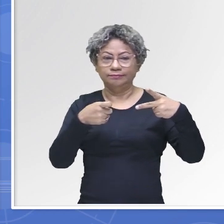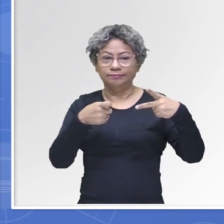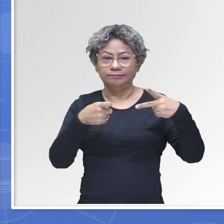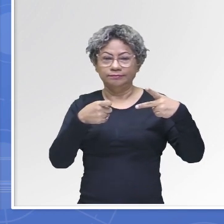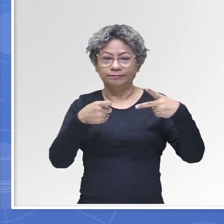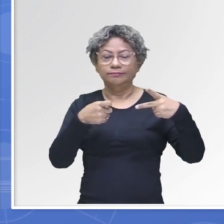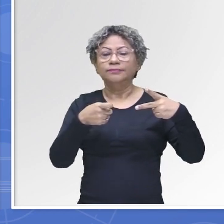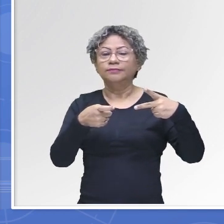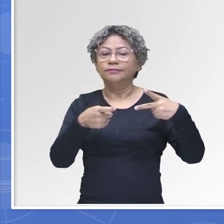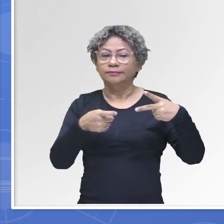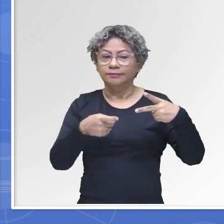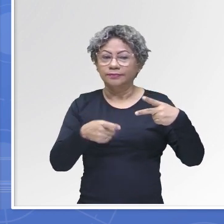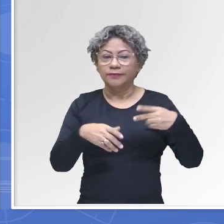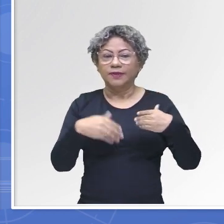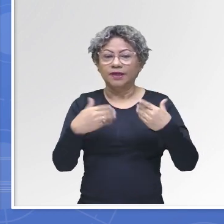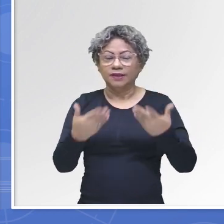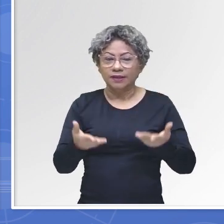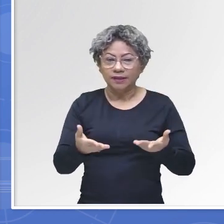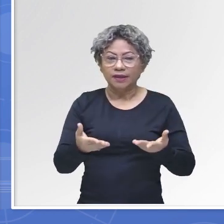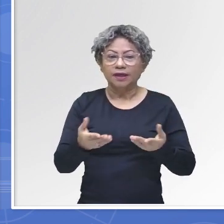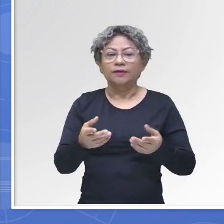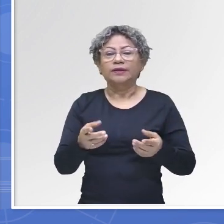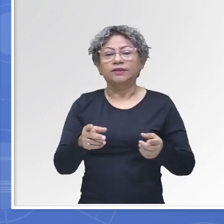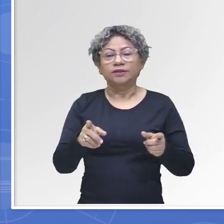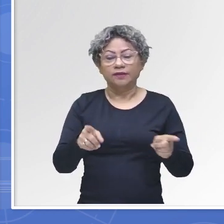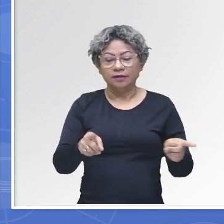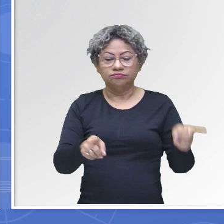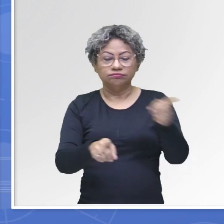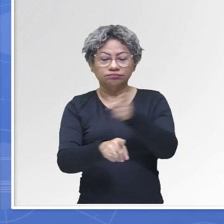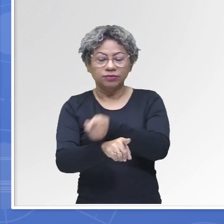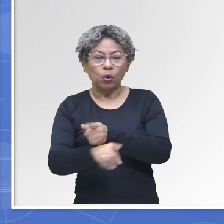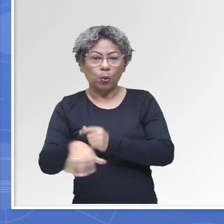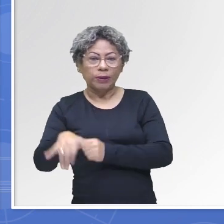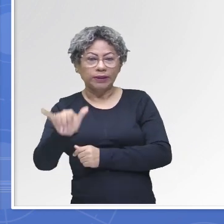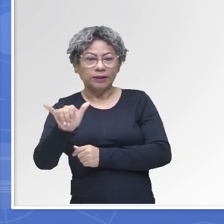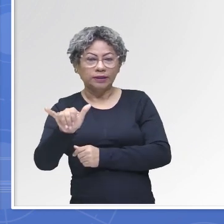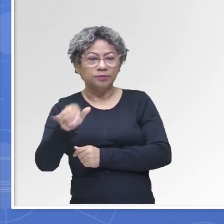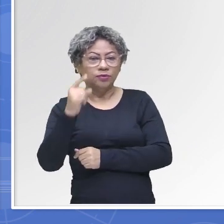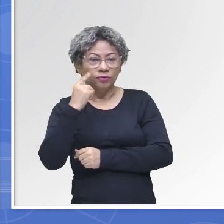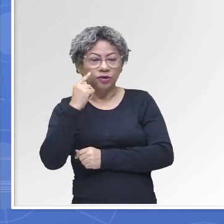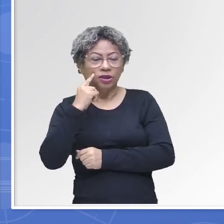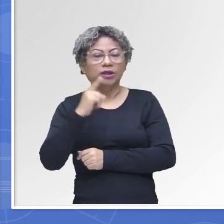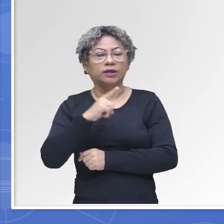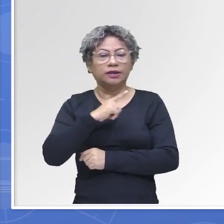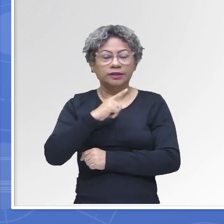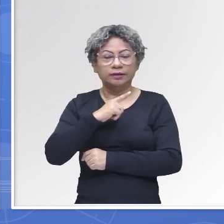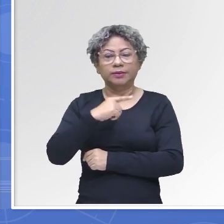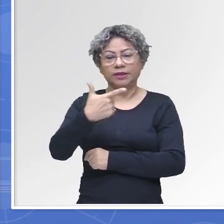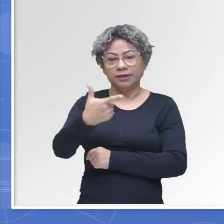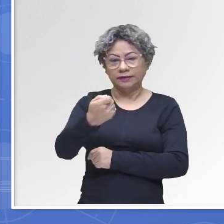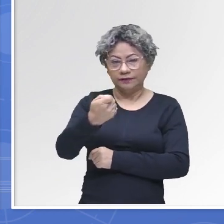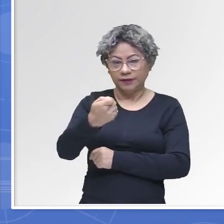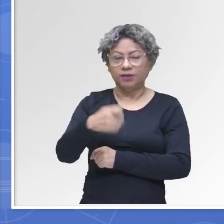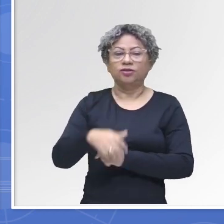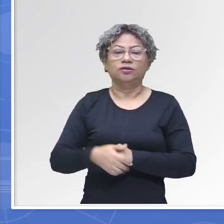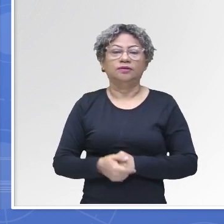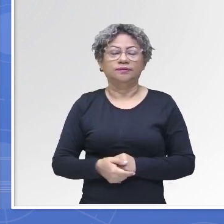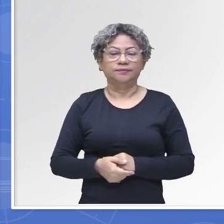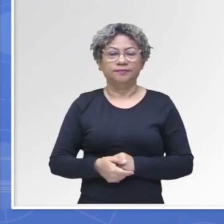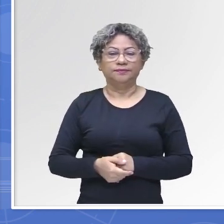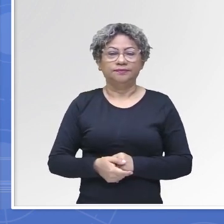x. Então, o y que está aqui vai passar para o outro lado. No outro lado, você já tem o 20, e o y vai